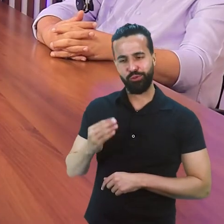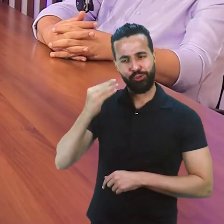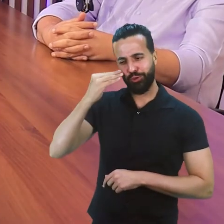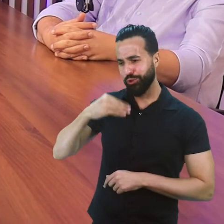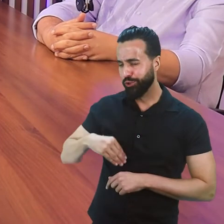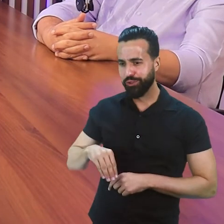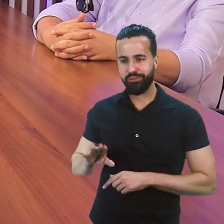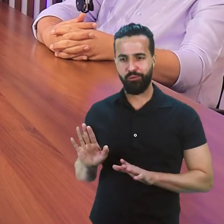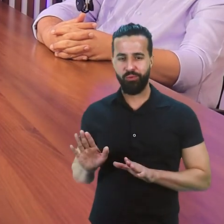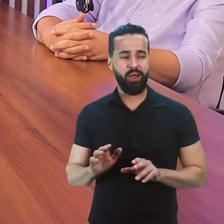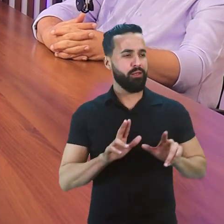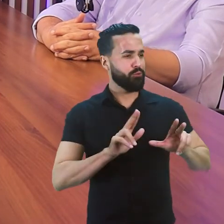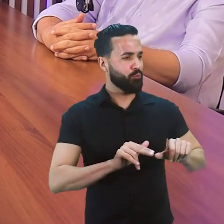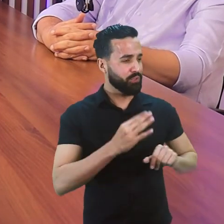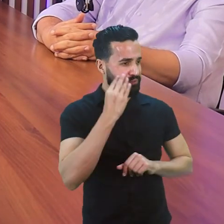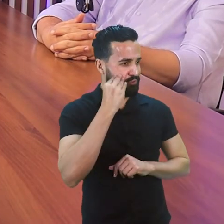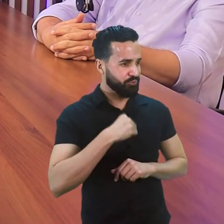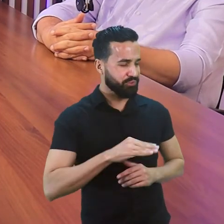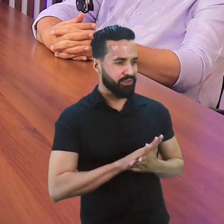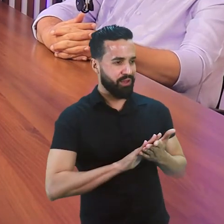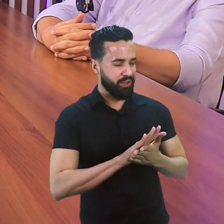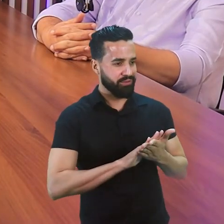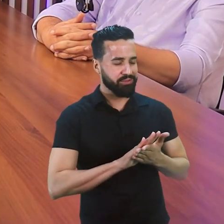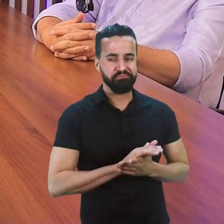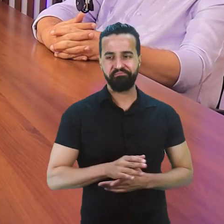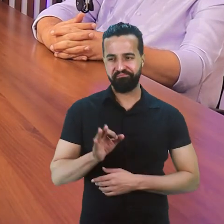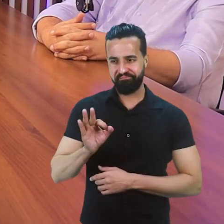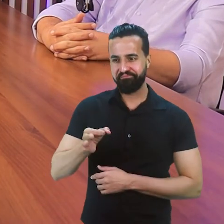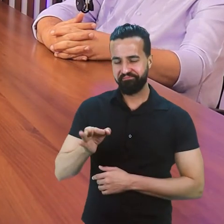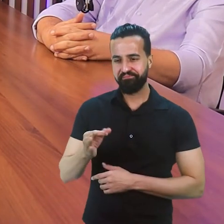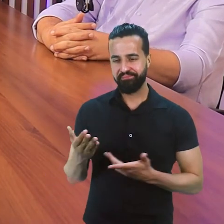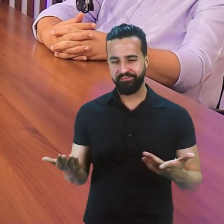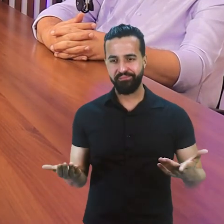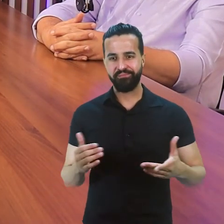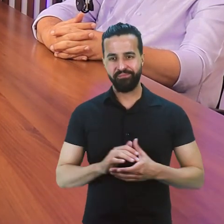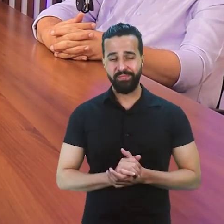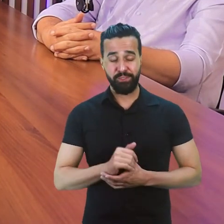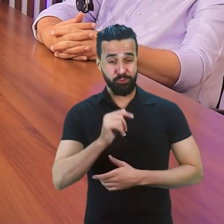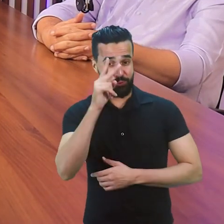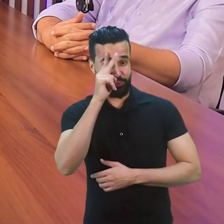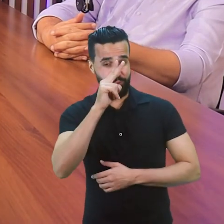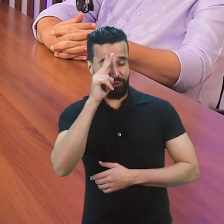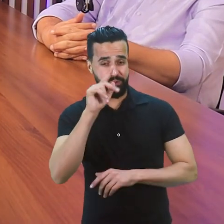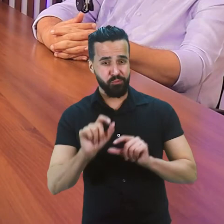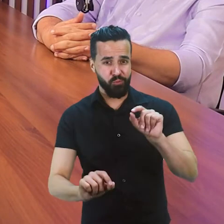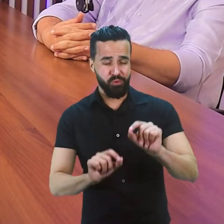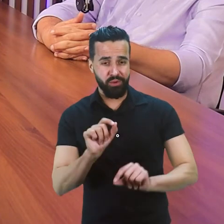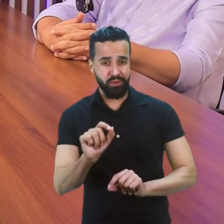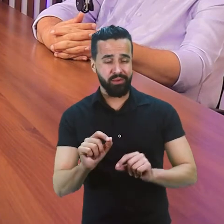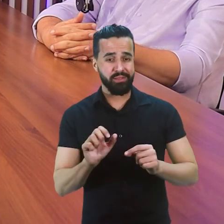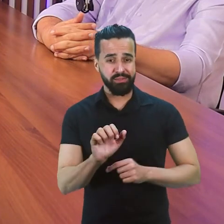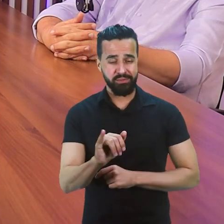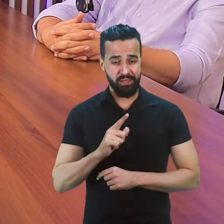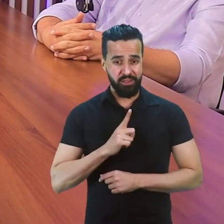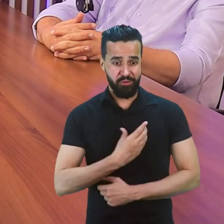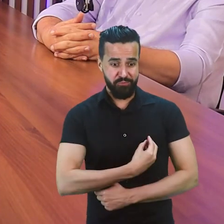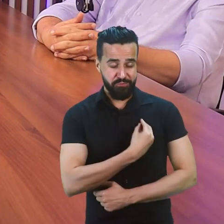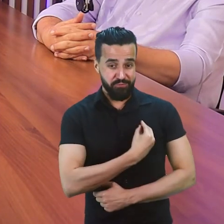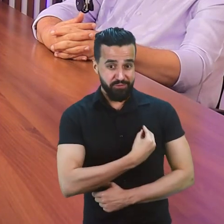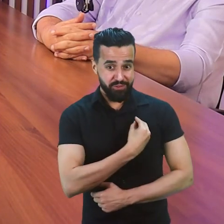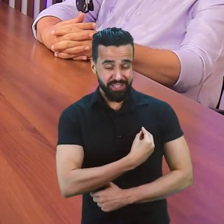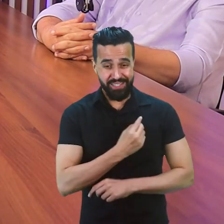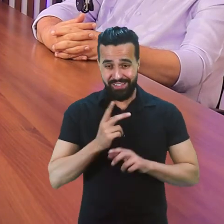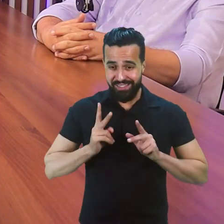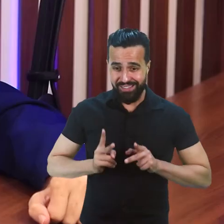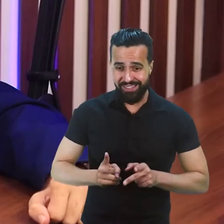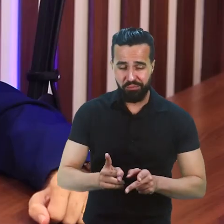nunca também fica essa mensagem, né? Justamente. Não, eu acho que enquanto... É aquela história, né? Que enquanto existe vida, existe esperança,